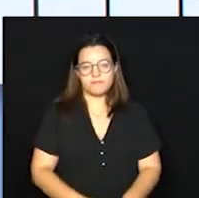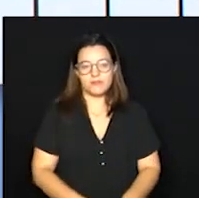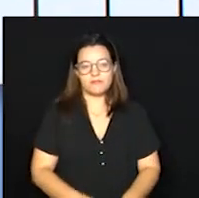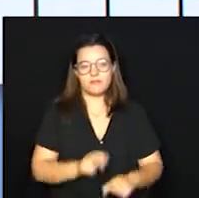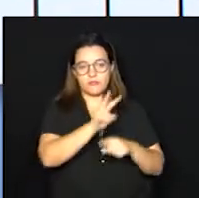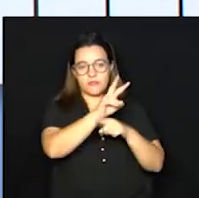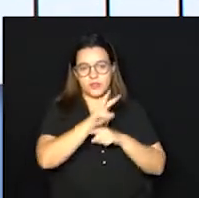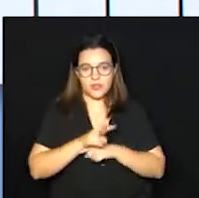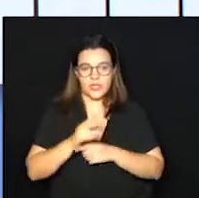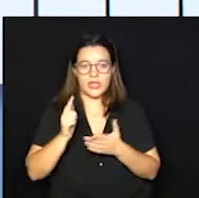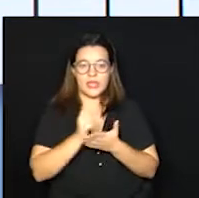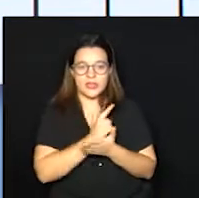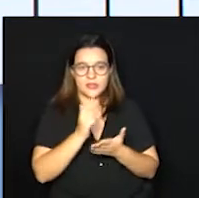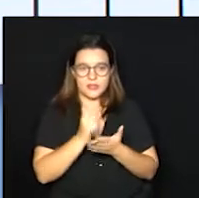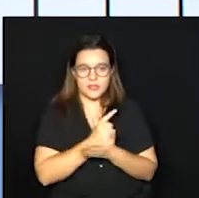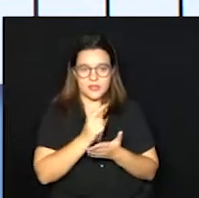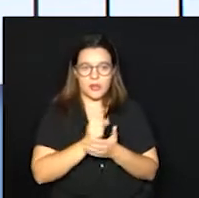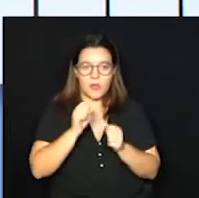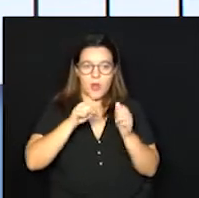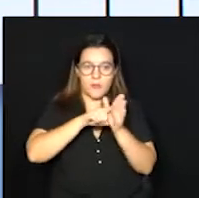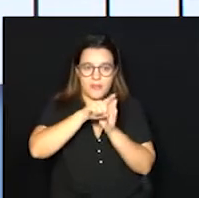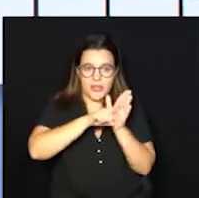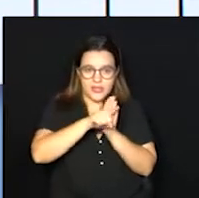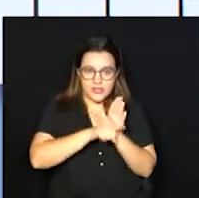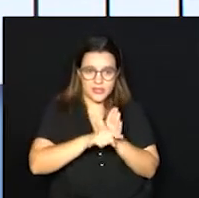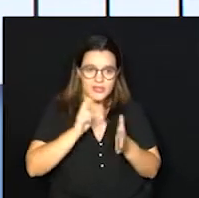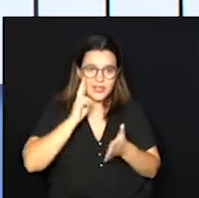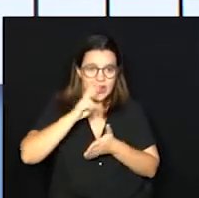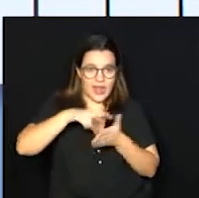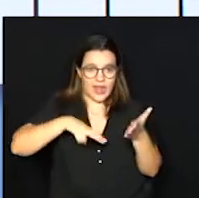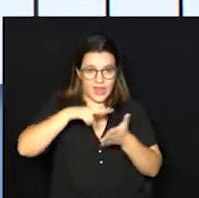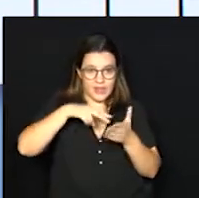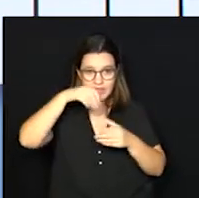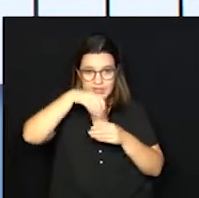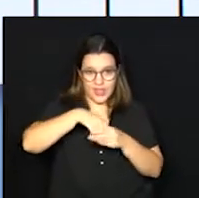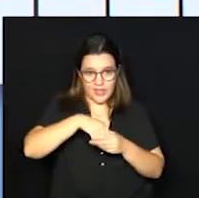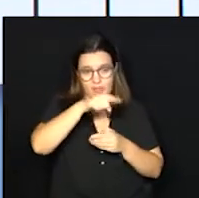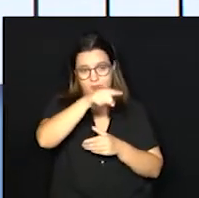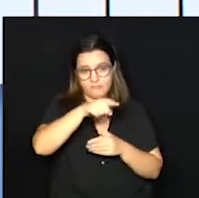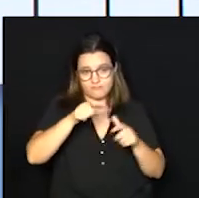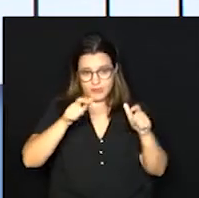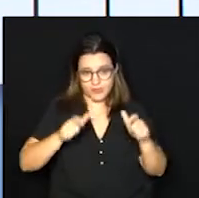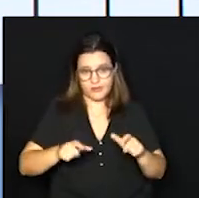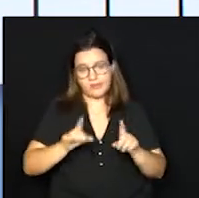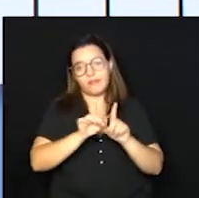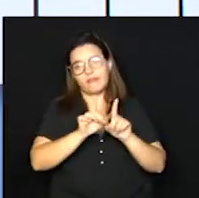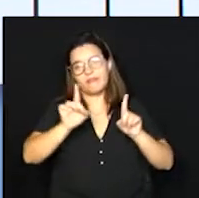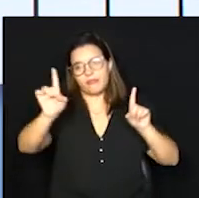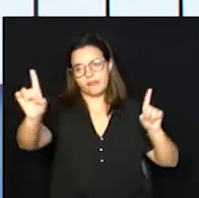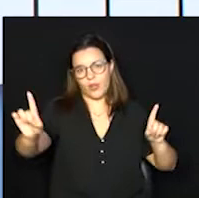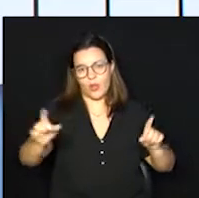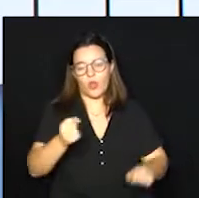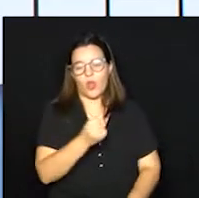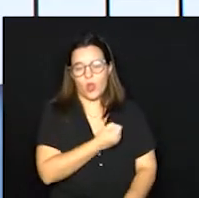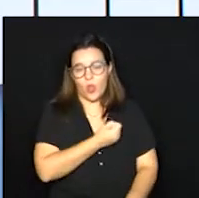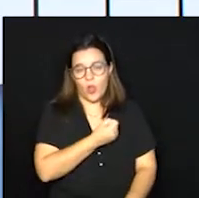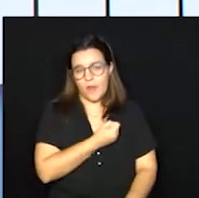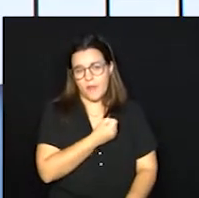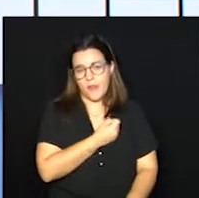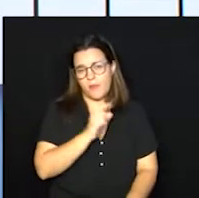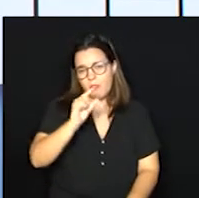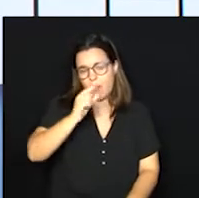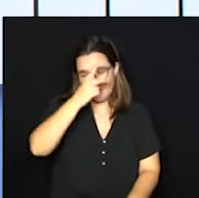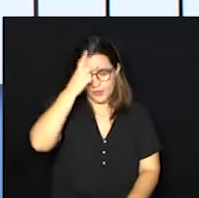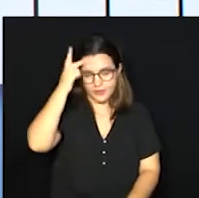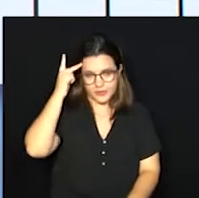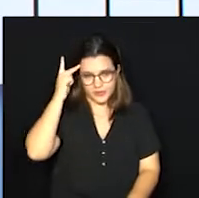vai ser permitida pesquisa, leitura no espaço da biblioteca, respeitando a quantidade mínima de pessoas e